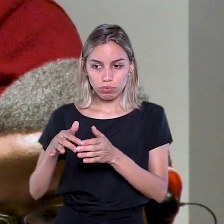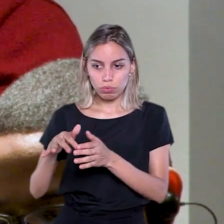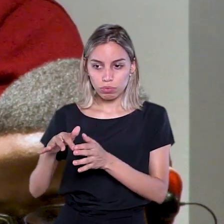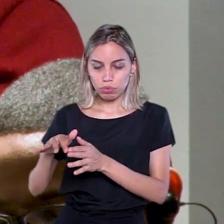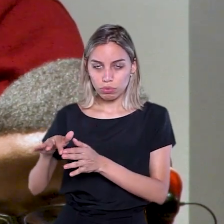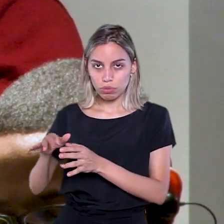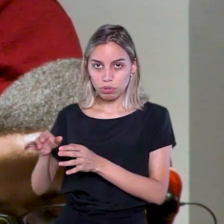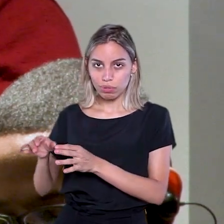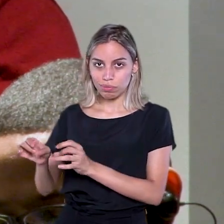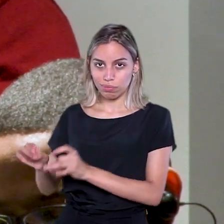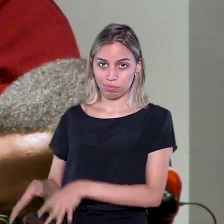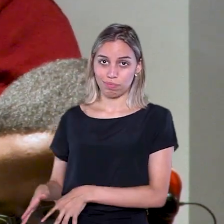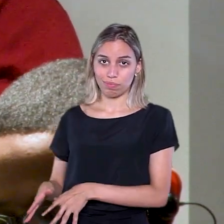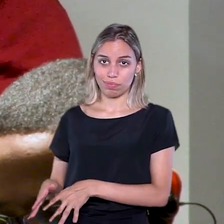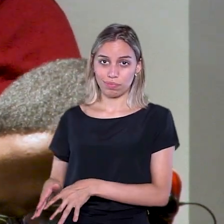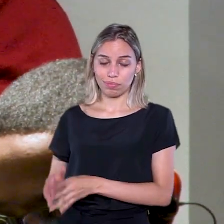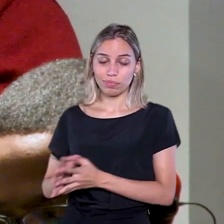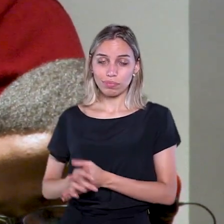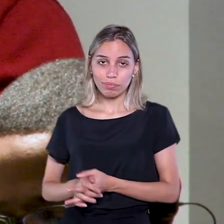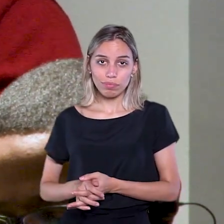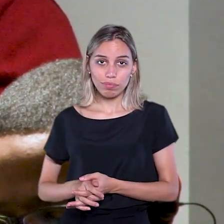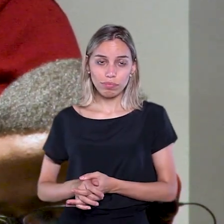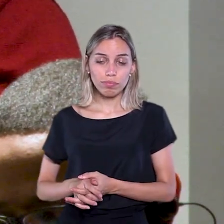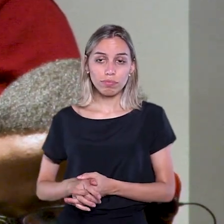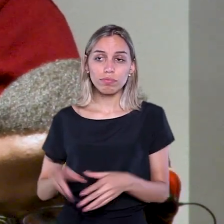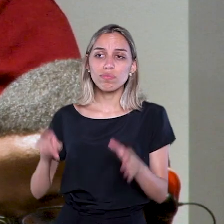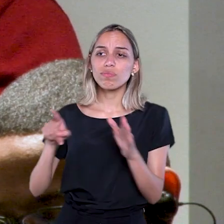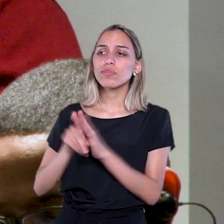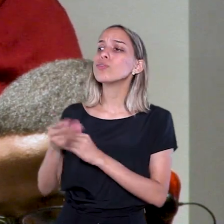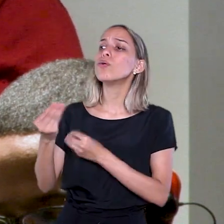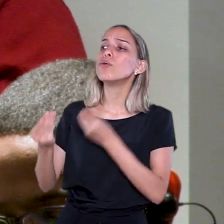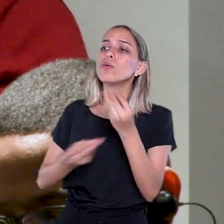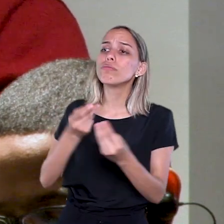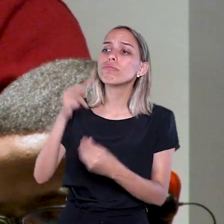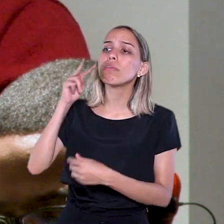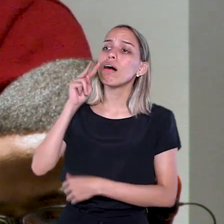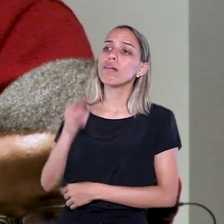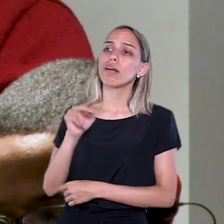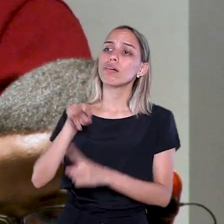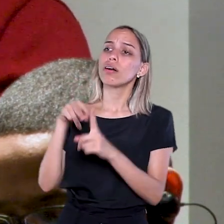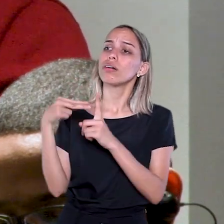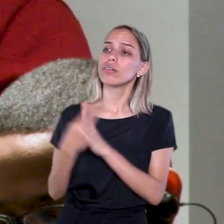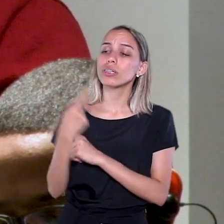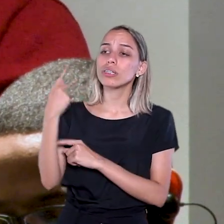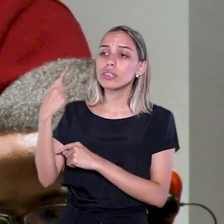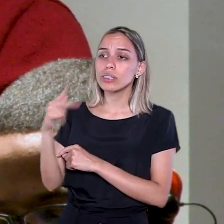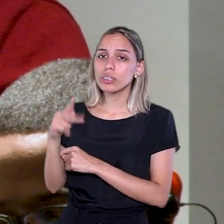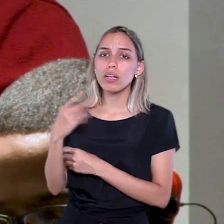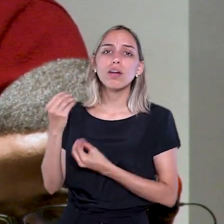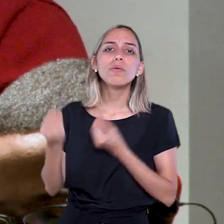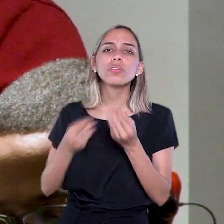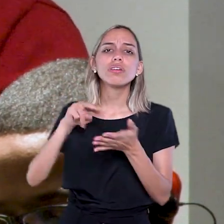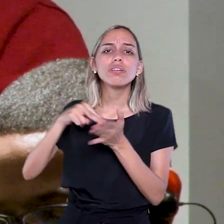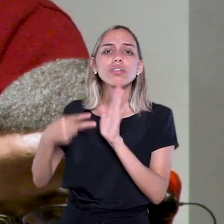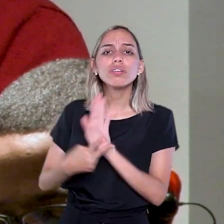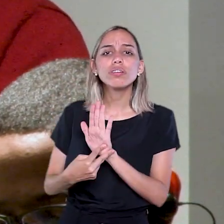também atacando. Né? Pois bem, o tempo passou, uma década e um pouco